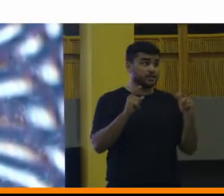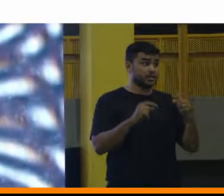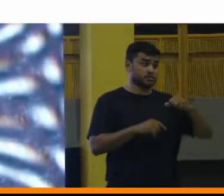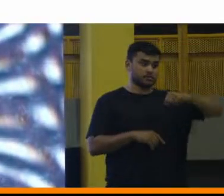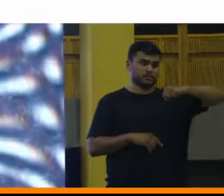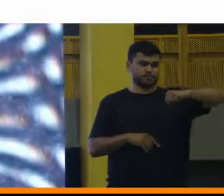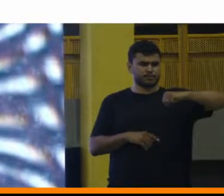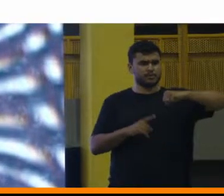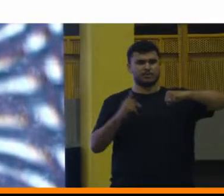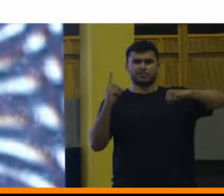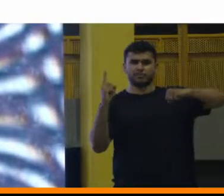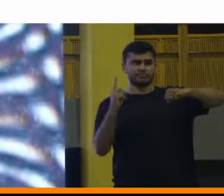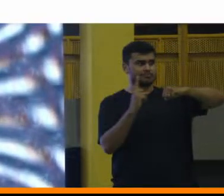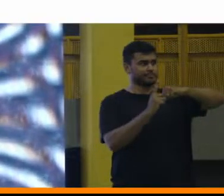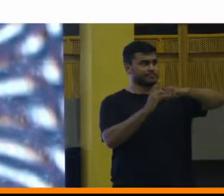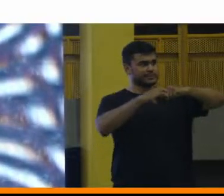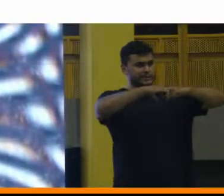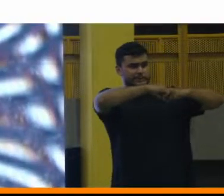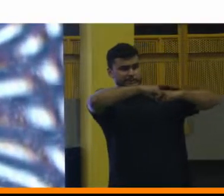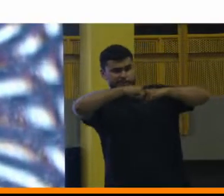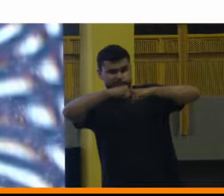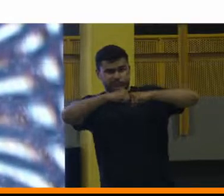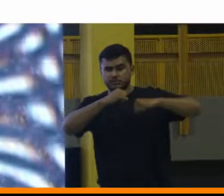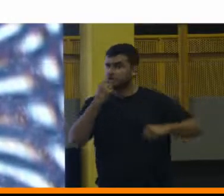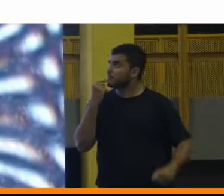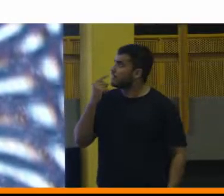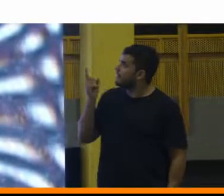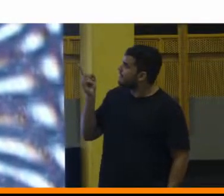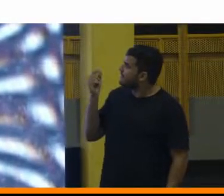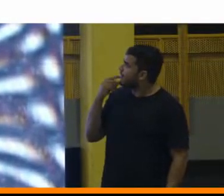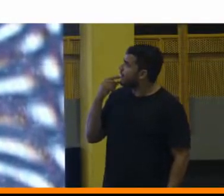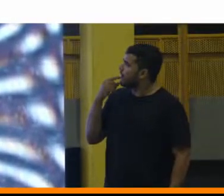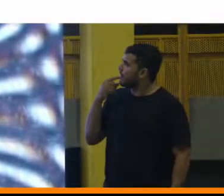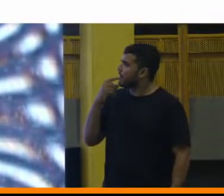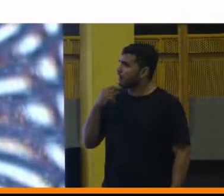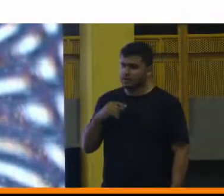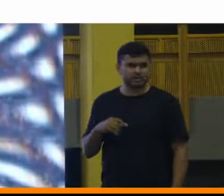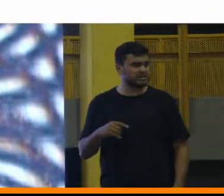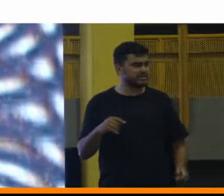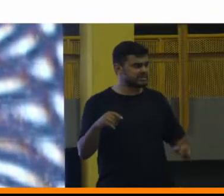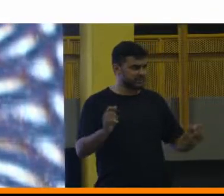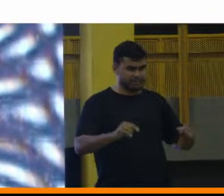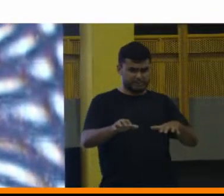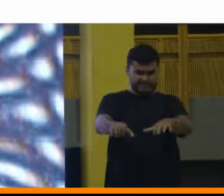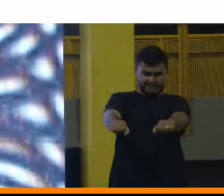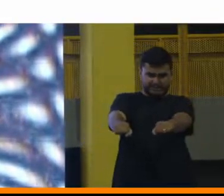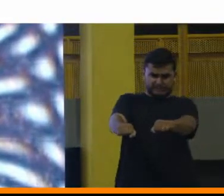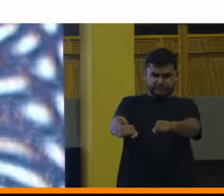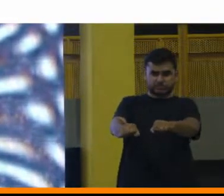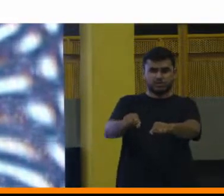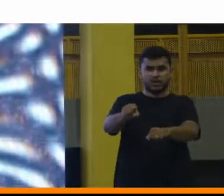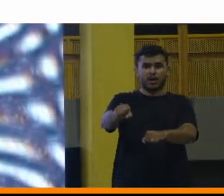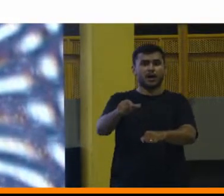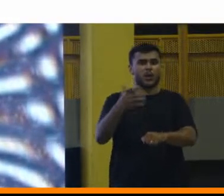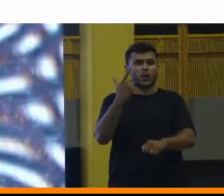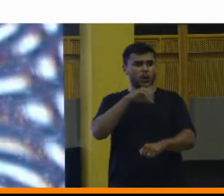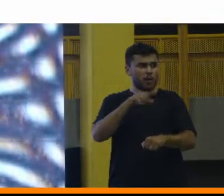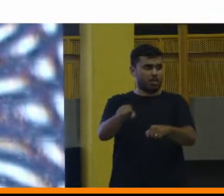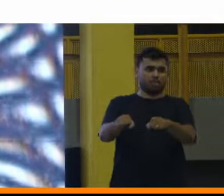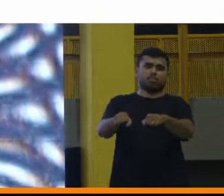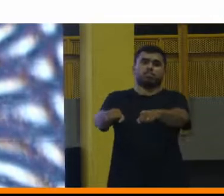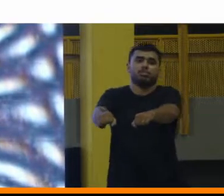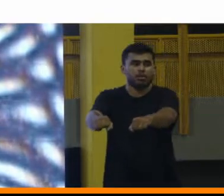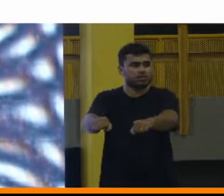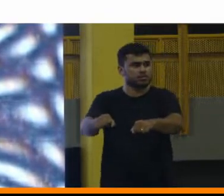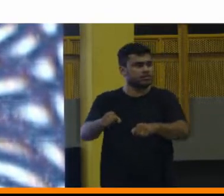eu pergunto, a força que atua no garoto consegue anular a força que atua no bloco? Não,